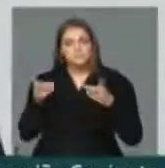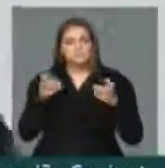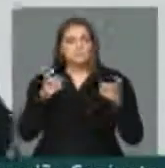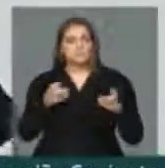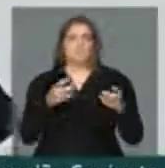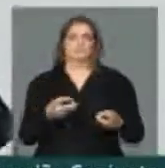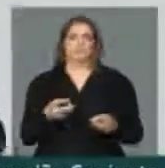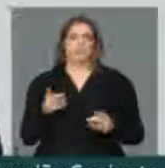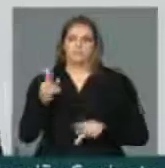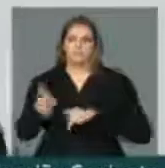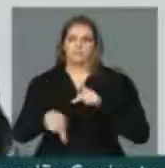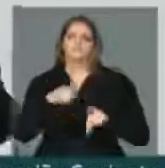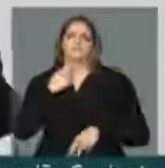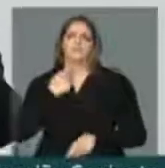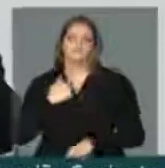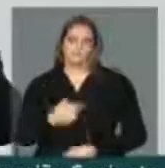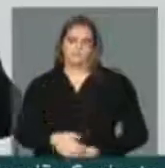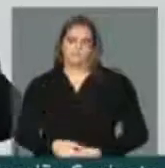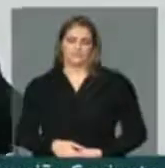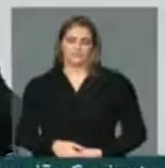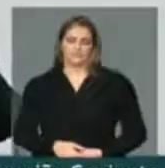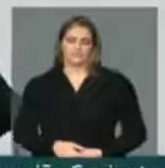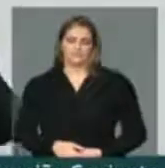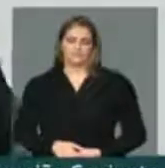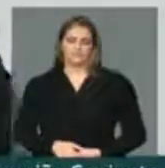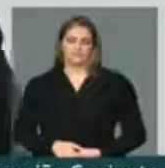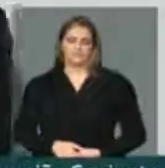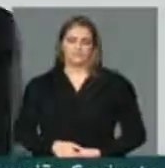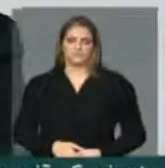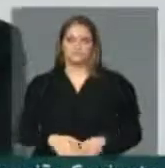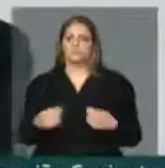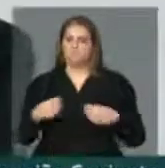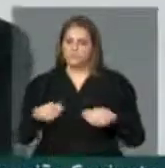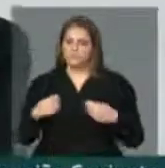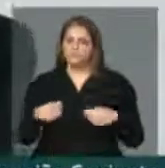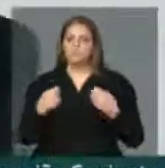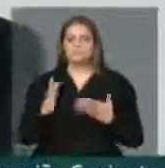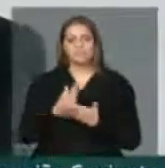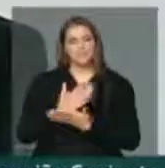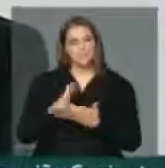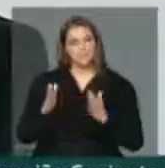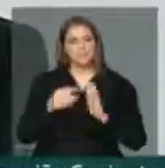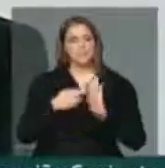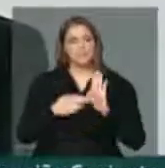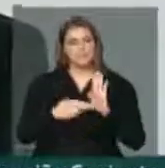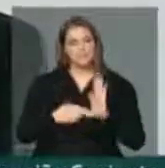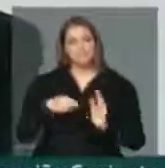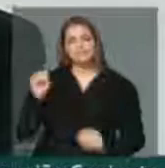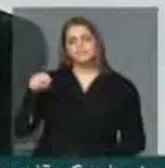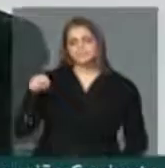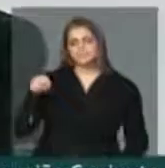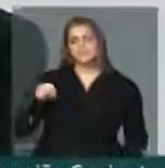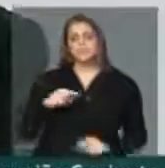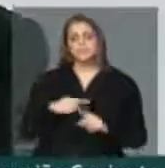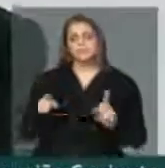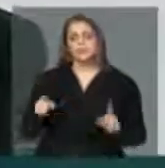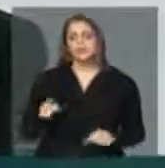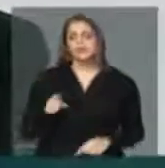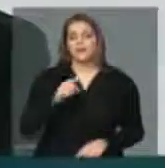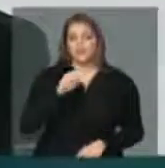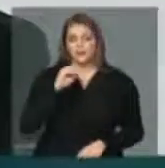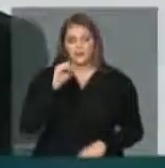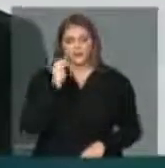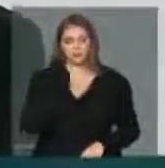votar. Claro que tem que existir alguns critérios, porém eu quero dizer, deputado Rubens Ottoni, que já existe a